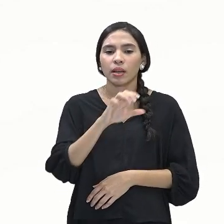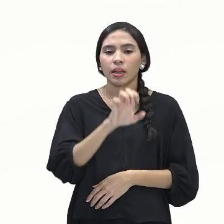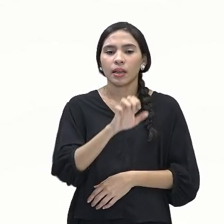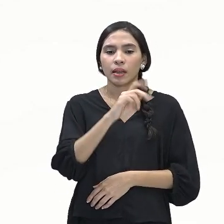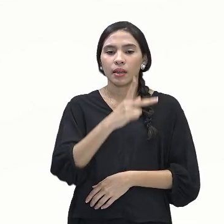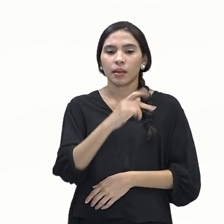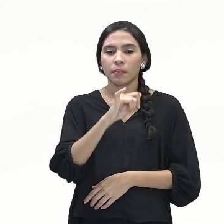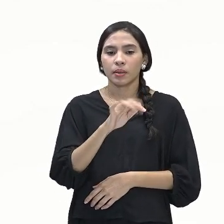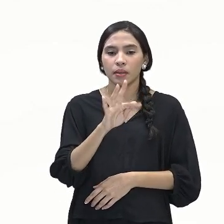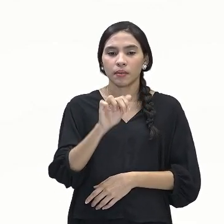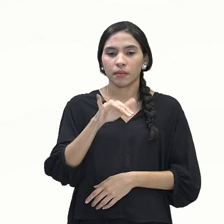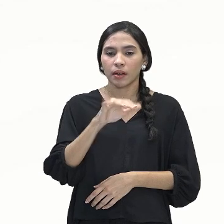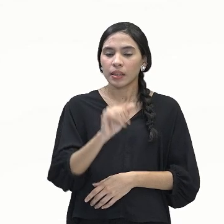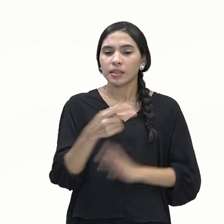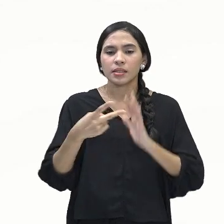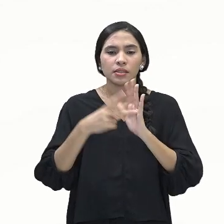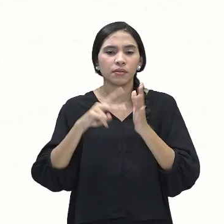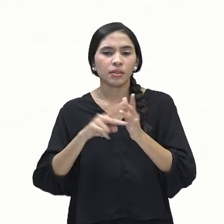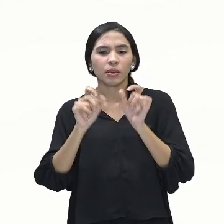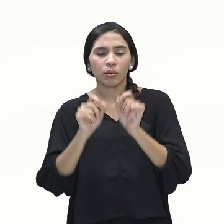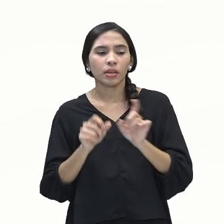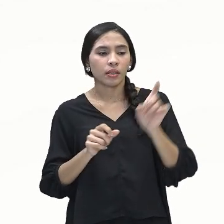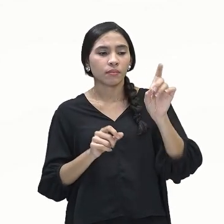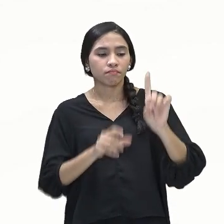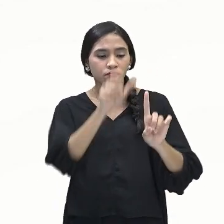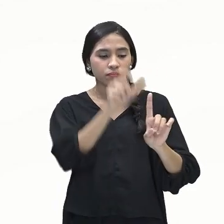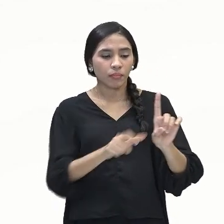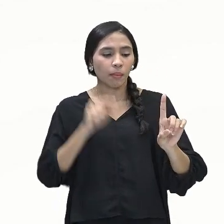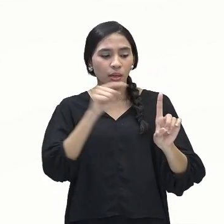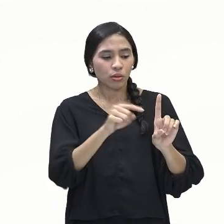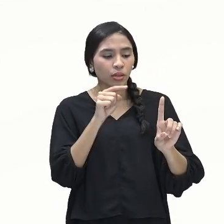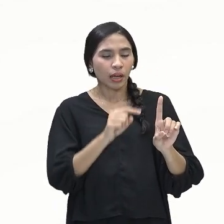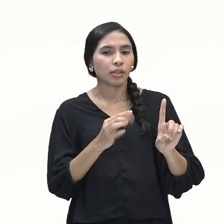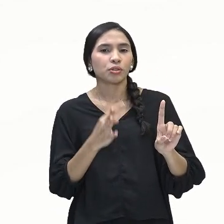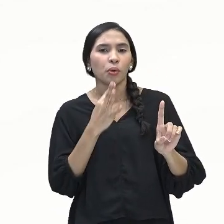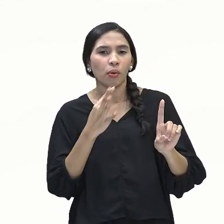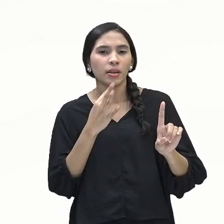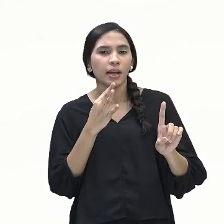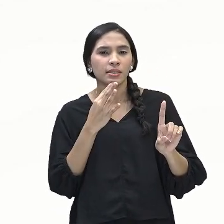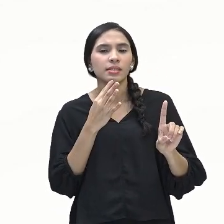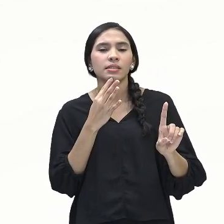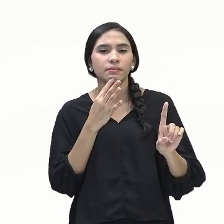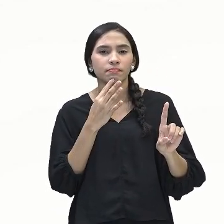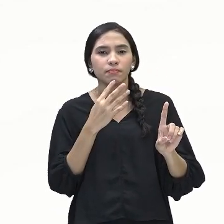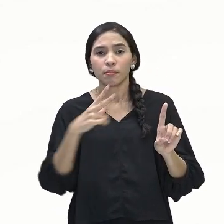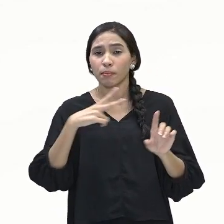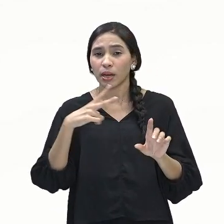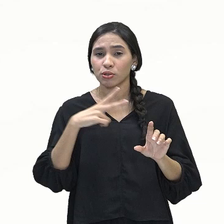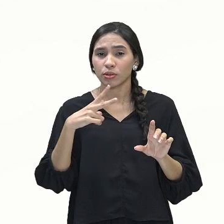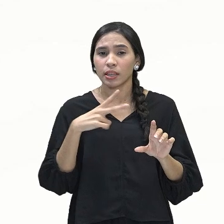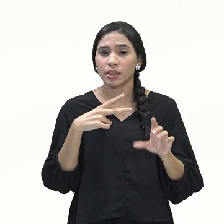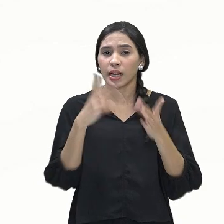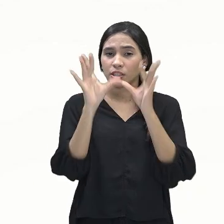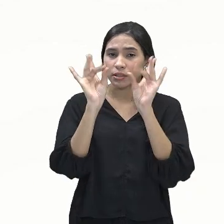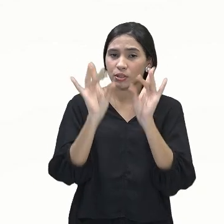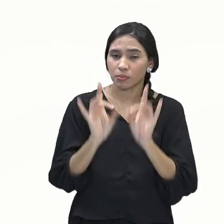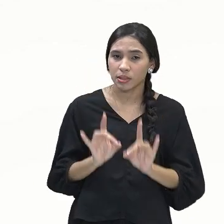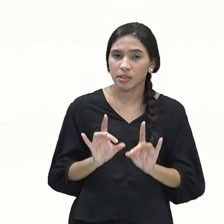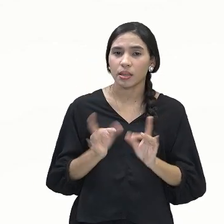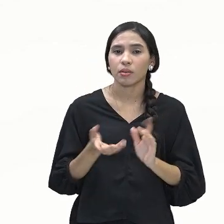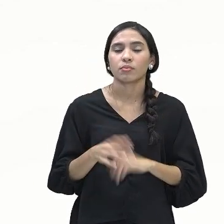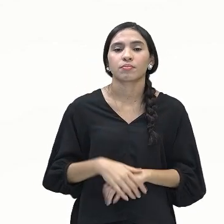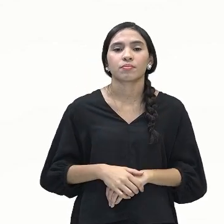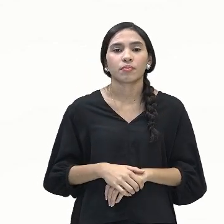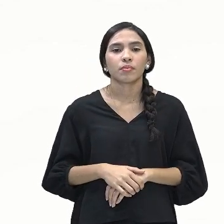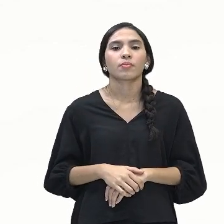revelação na qual a personagem reconhece alguma verdade sobre si ou sobre o mundo, né? Então é aquele